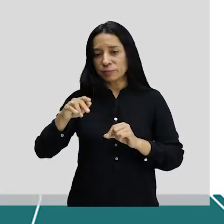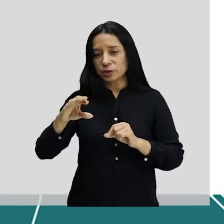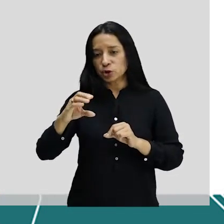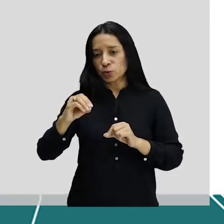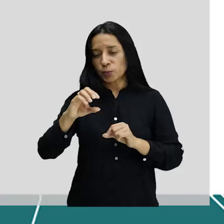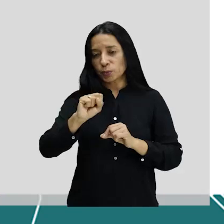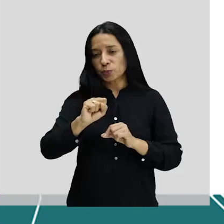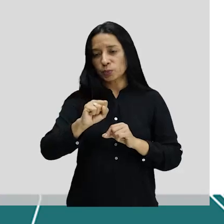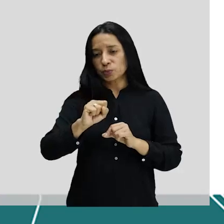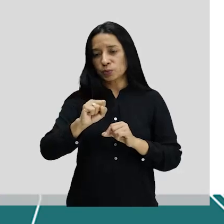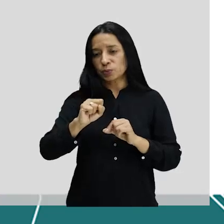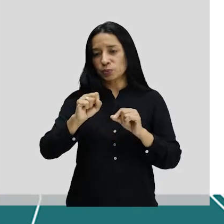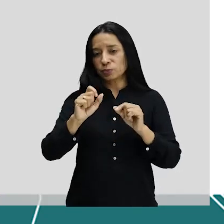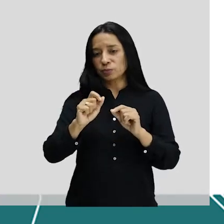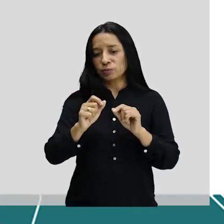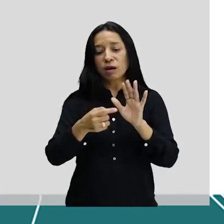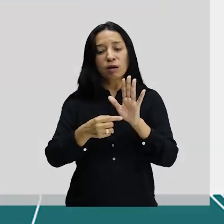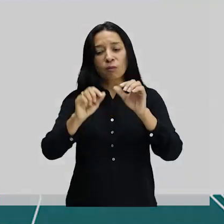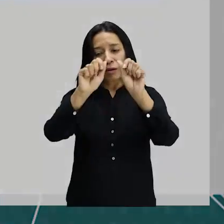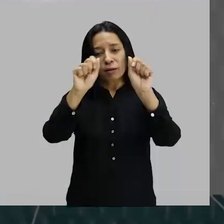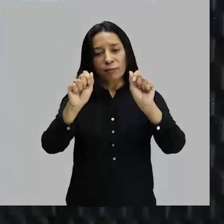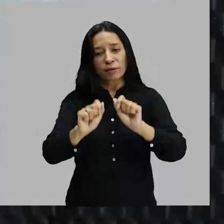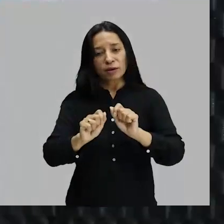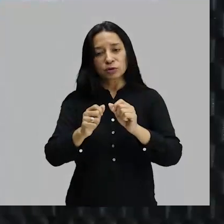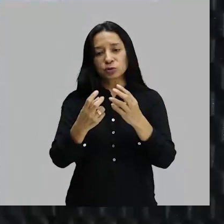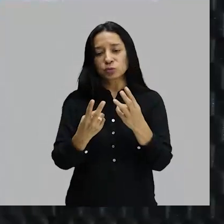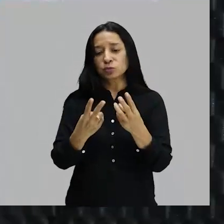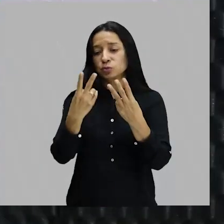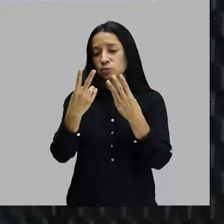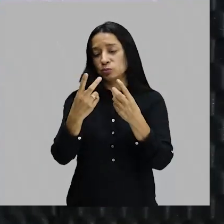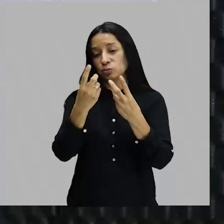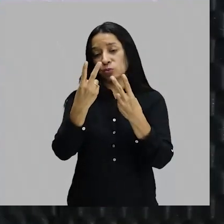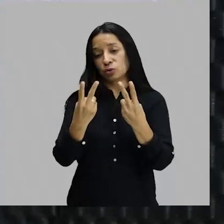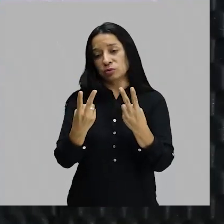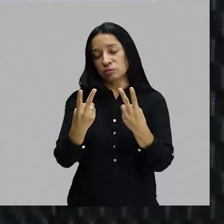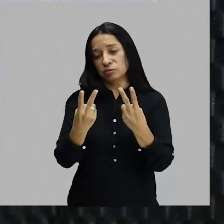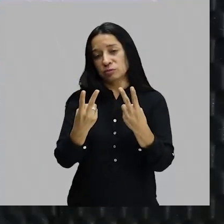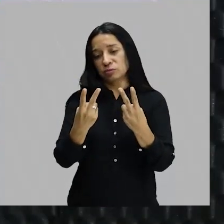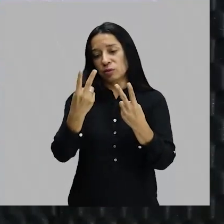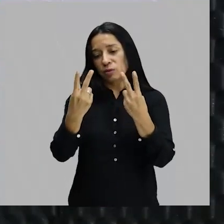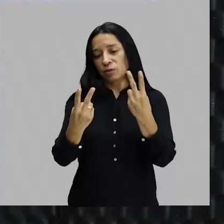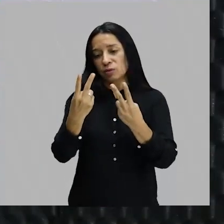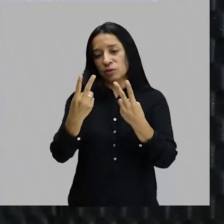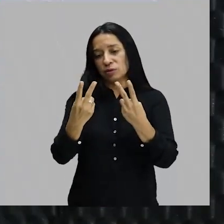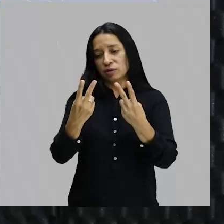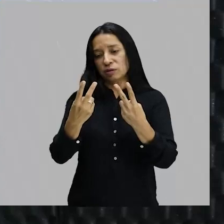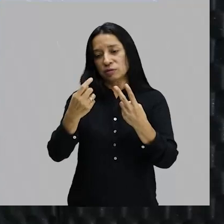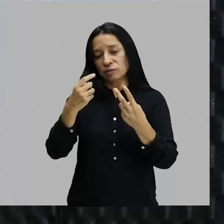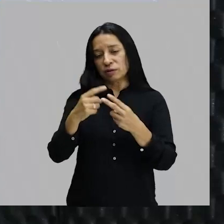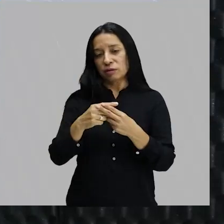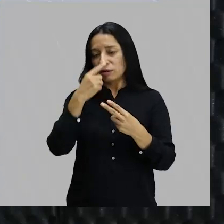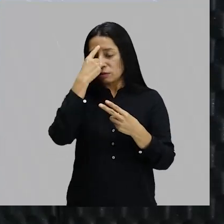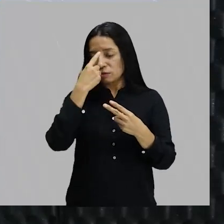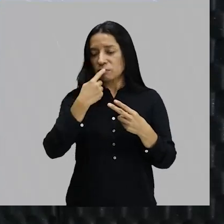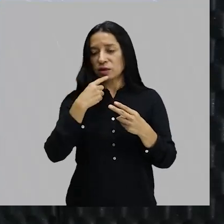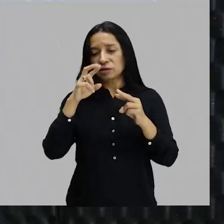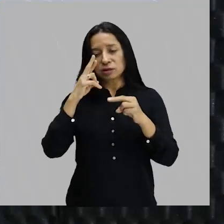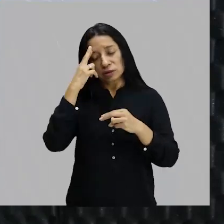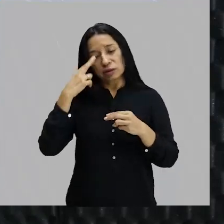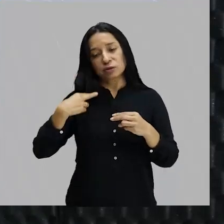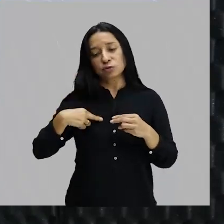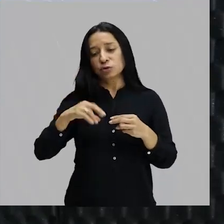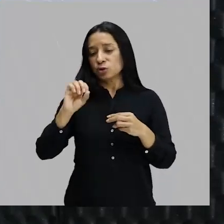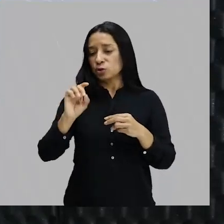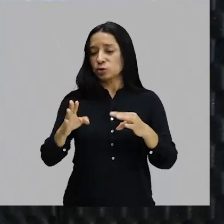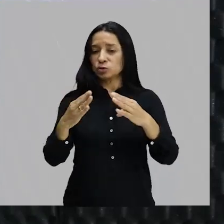lados. Então, isso aqui, onde eles pudessem ficar sozinhos em pé, para que eu pudesse ter imagens religiosas, não só na igreja. Mas como